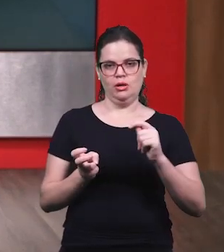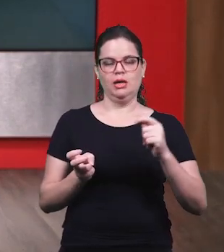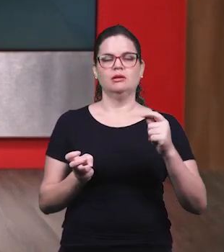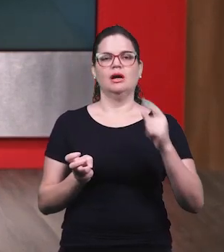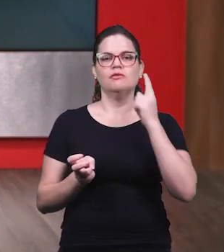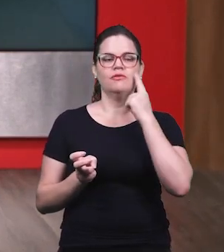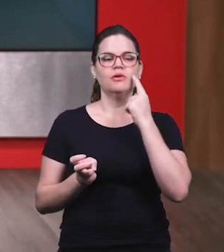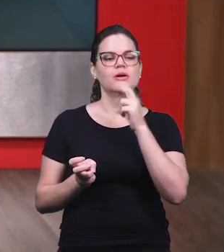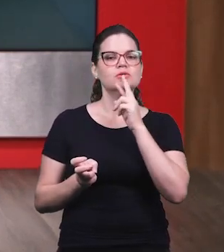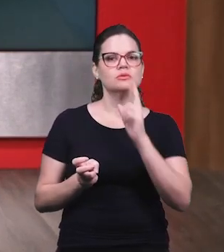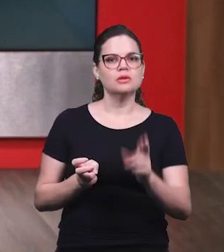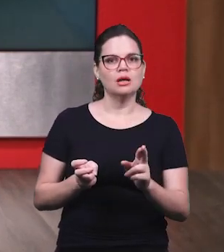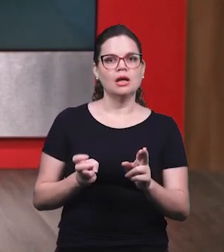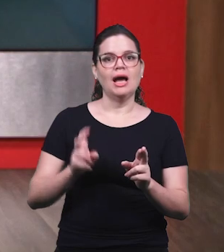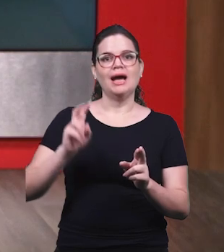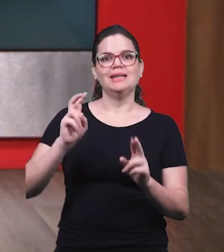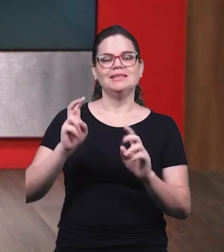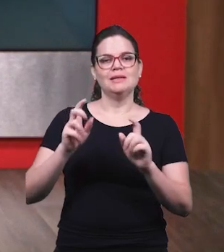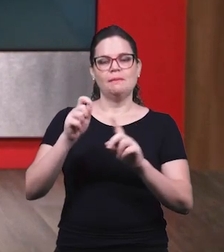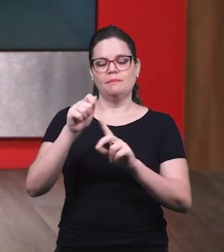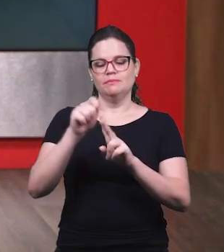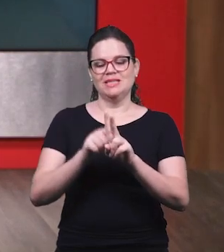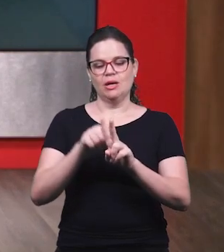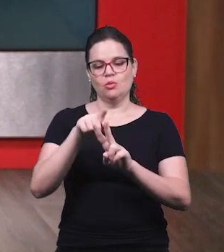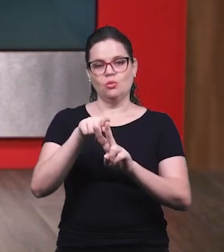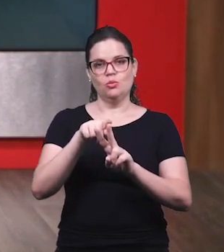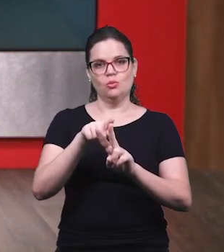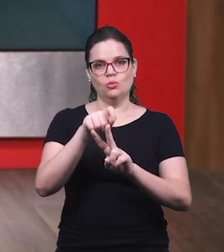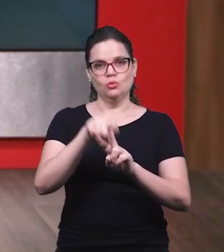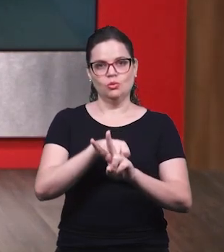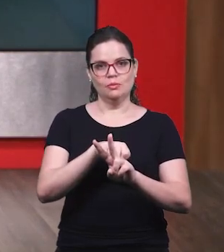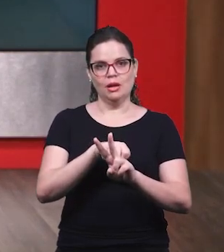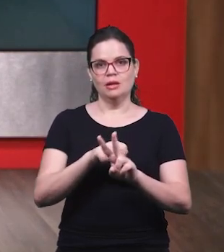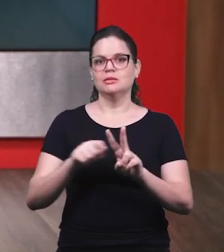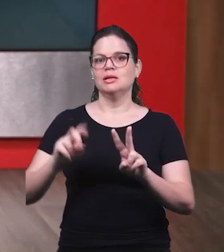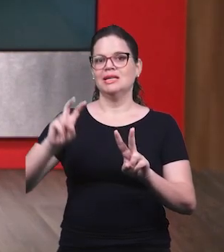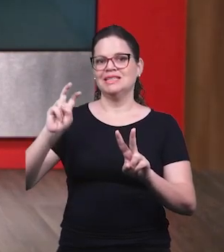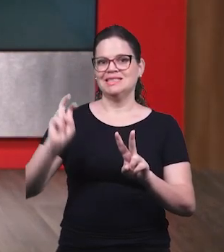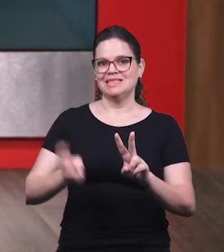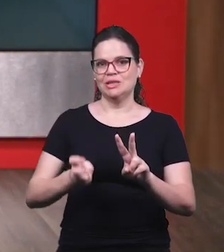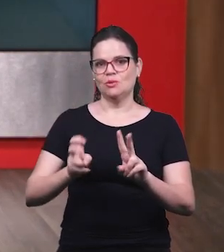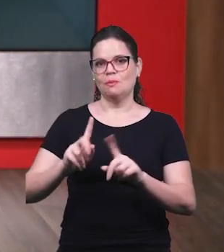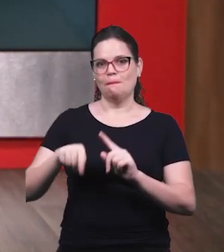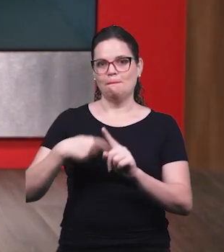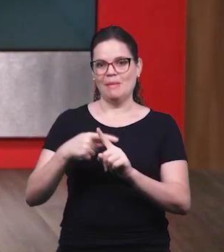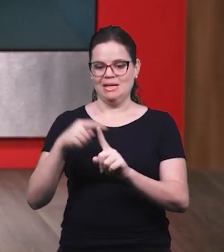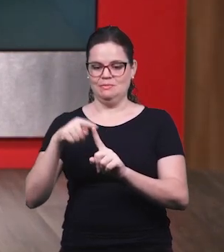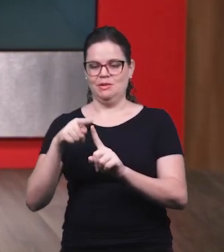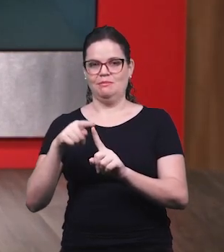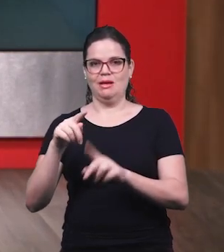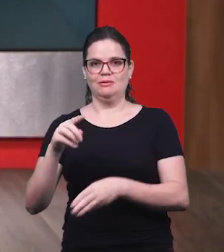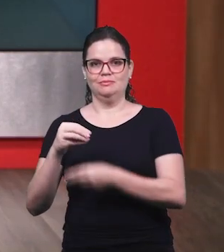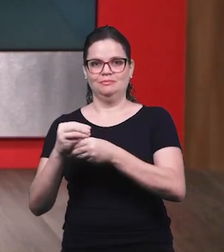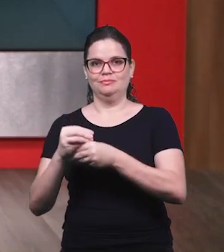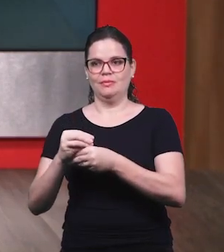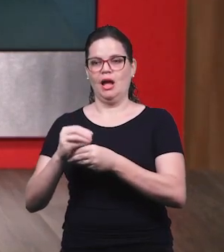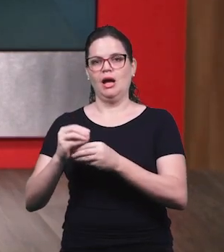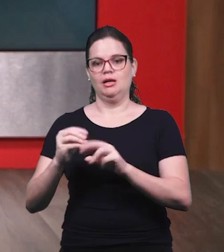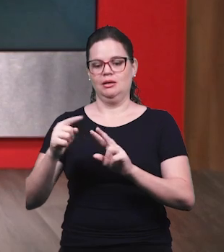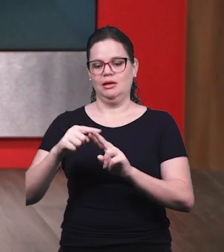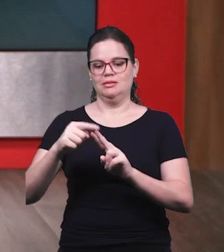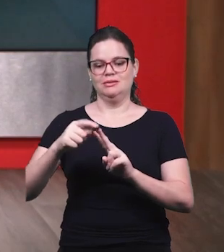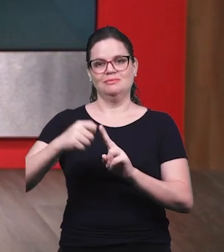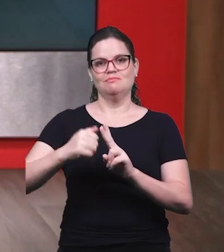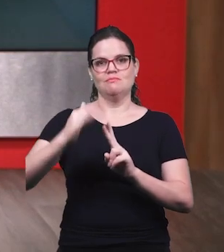E assim vai aumentando, né? Toda vez que fizer o novo cálculo do juro. Então,